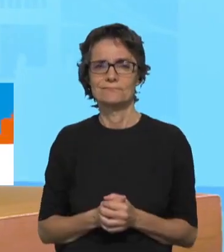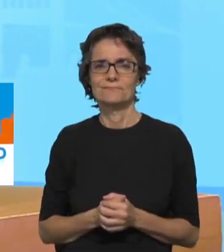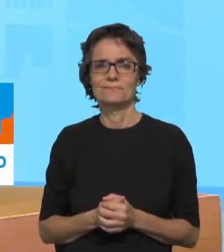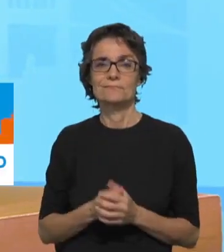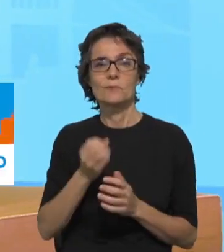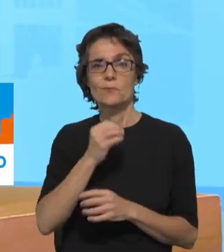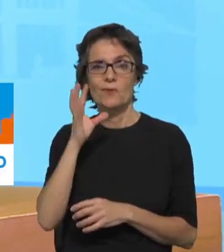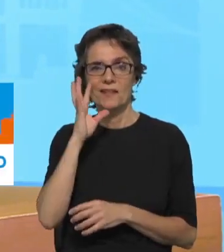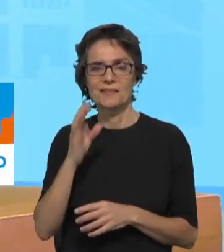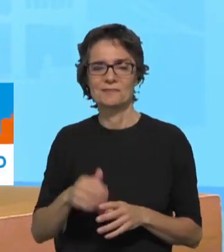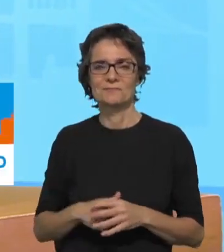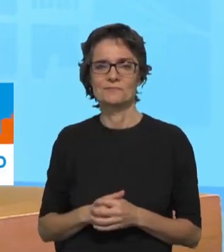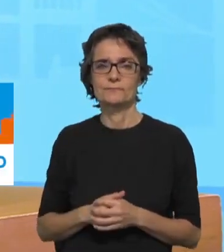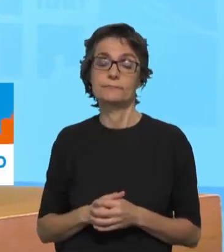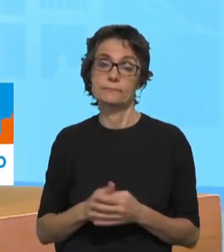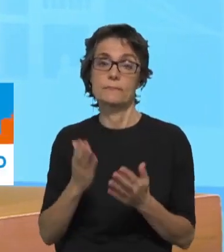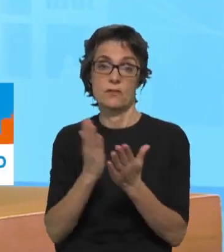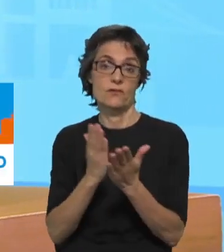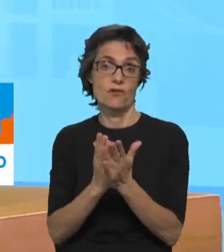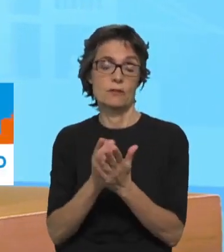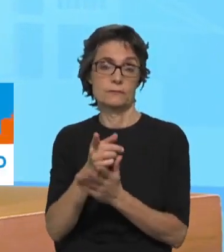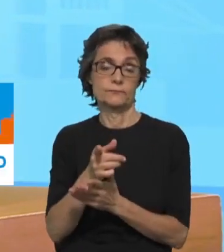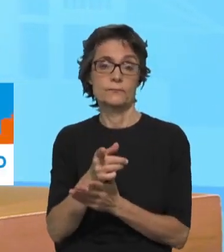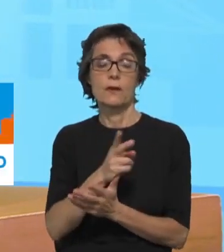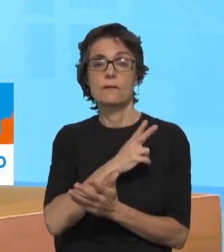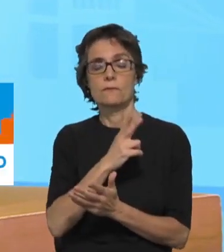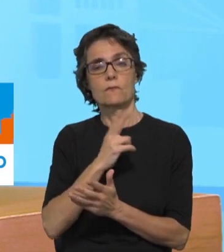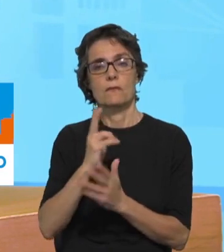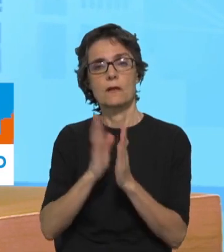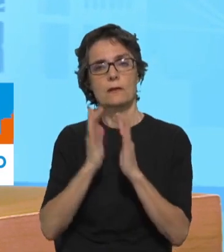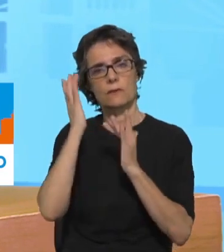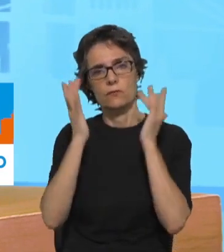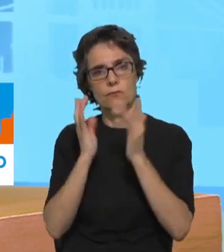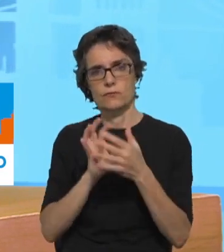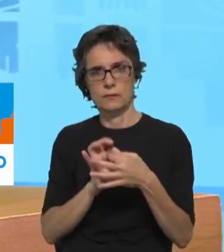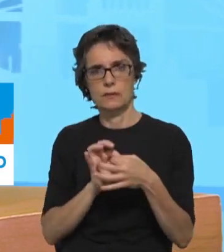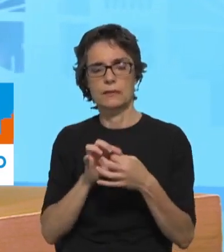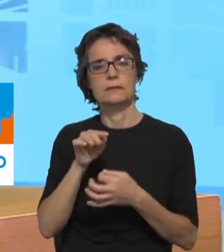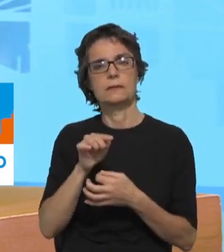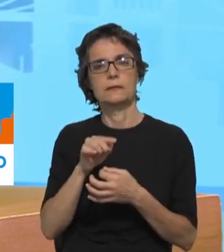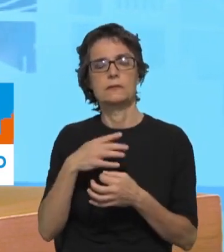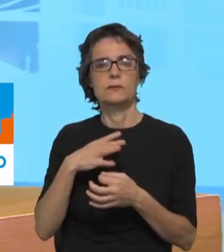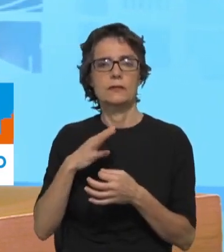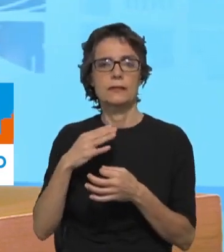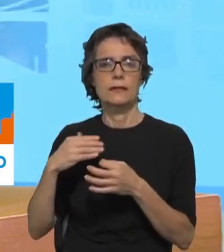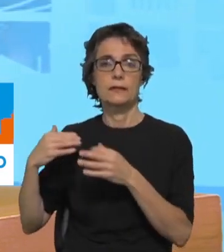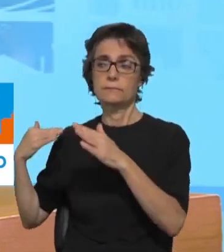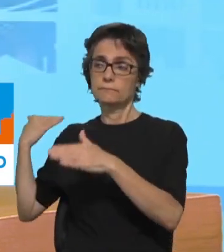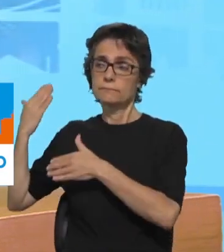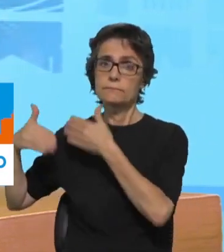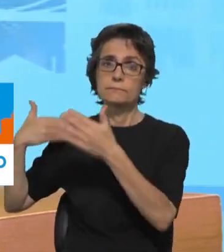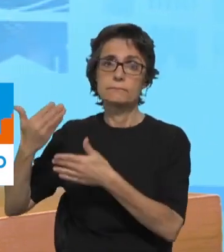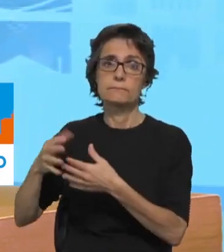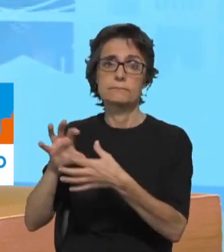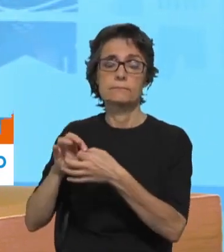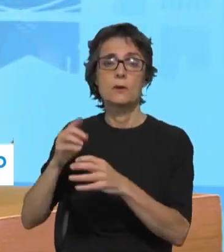tarde. De facto, esta Escola de Verão da Faculdade de Teologia dá seguimento a uma primeira edição que